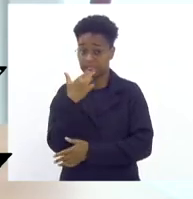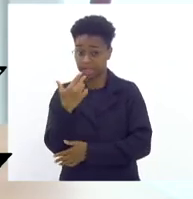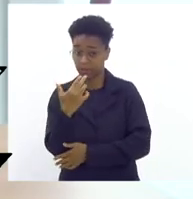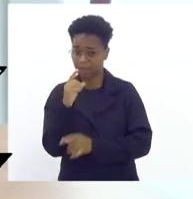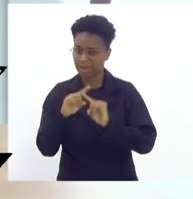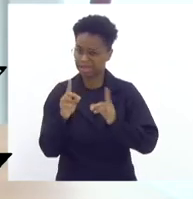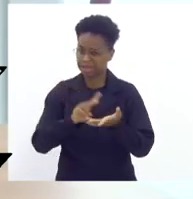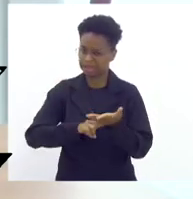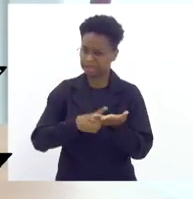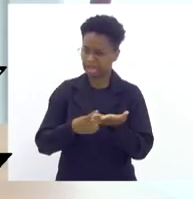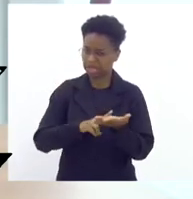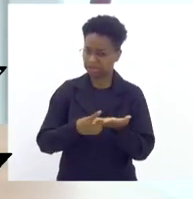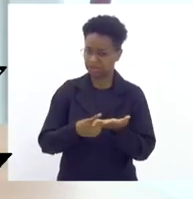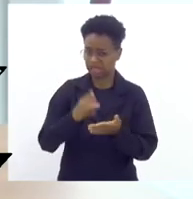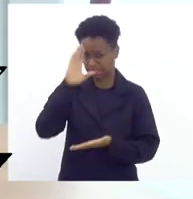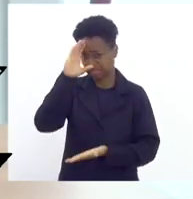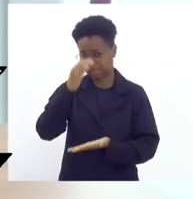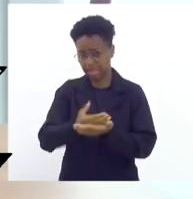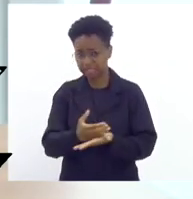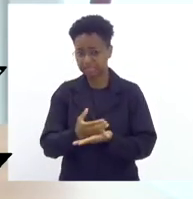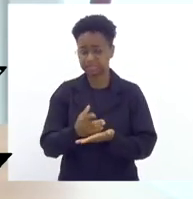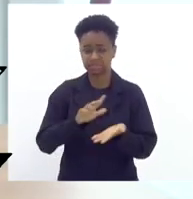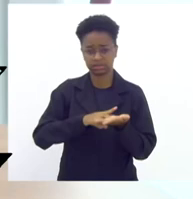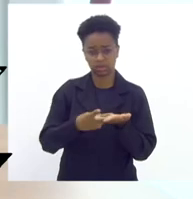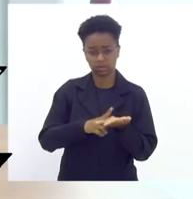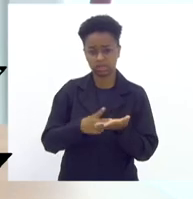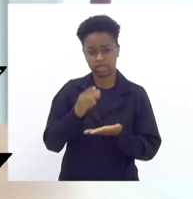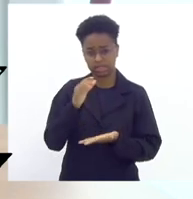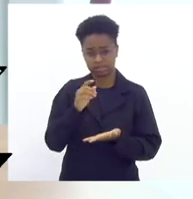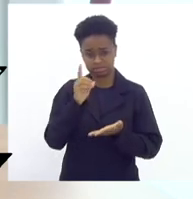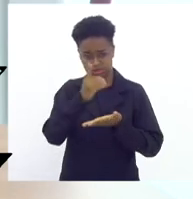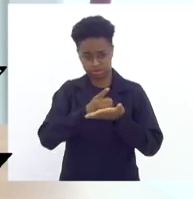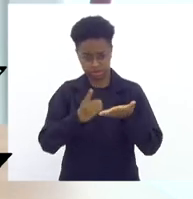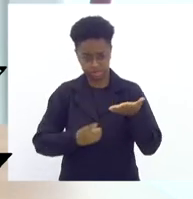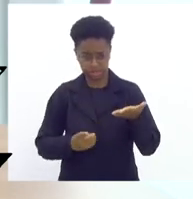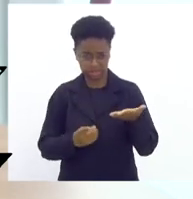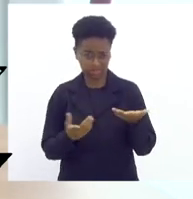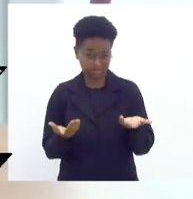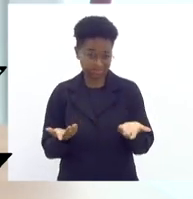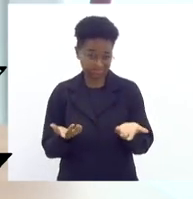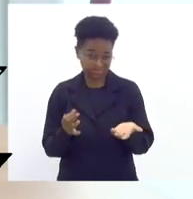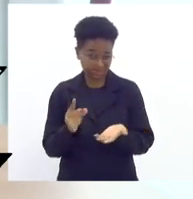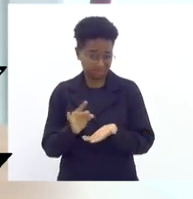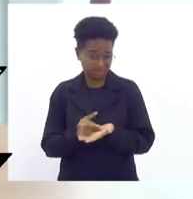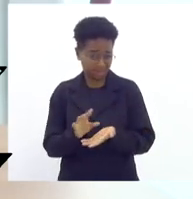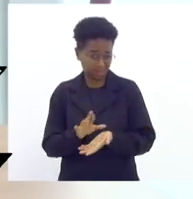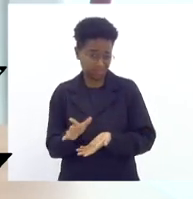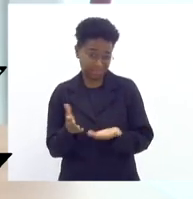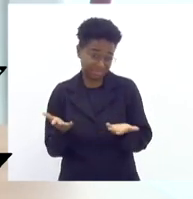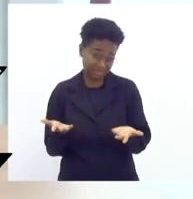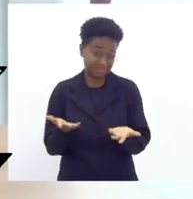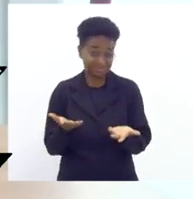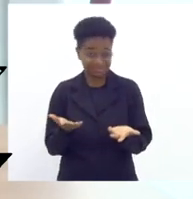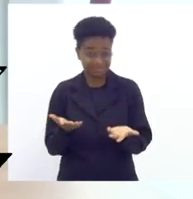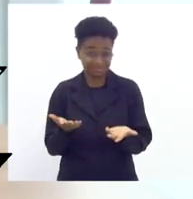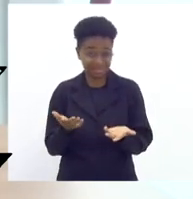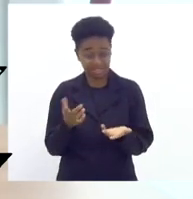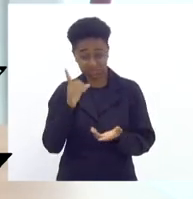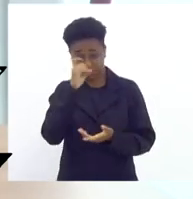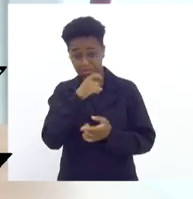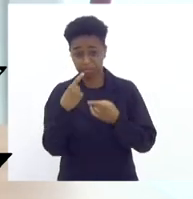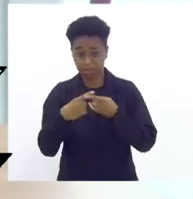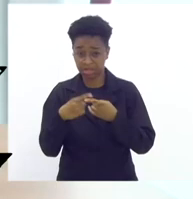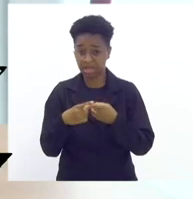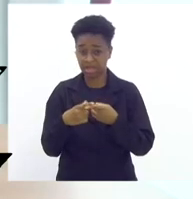hora de traduzir uma tese né uma dissertação isso não não ser uma realidade chega a ser patético porque todo mundo na